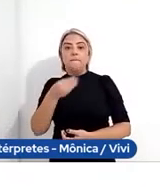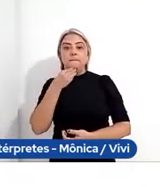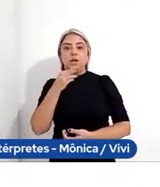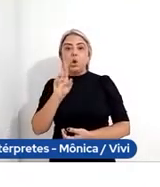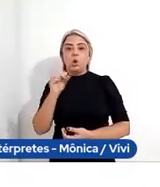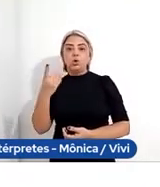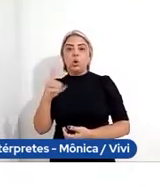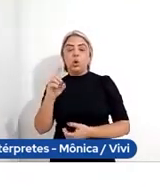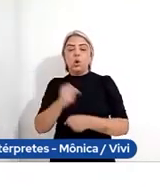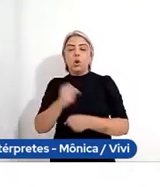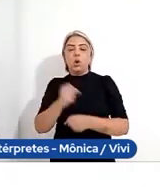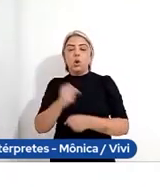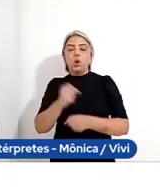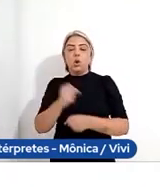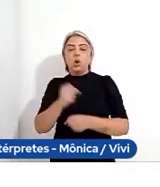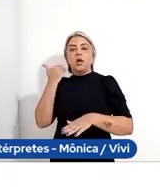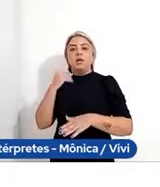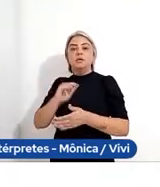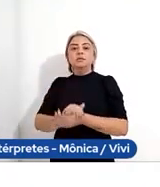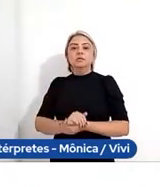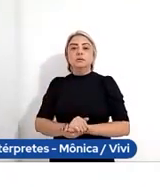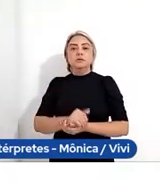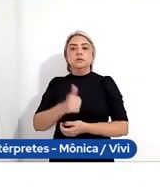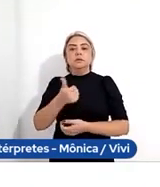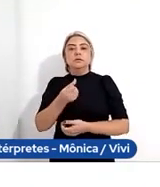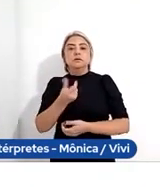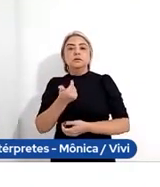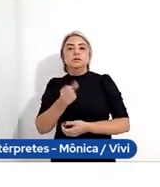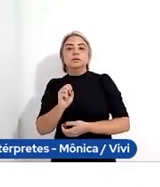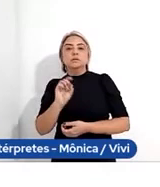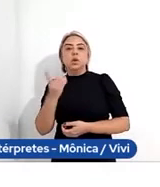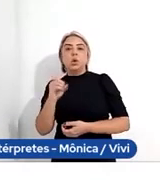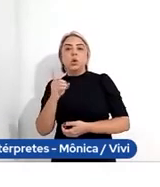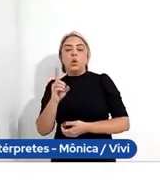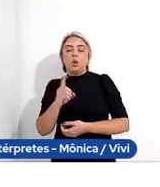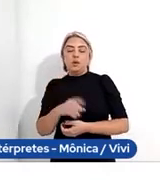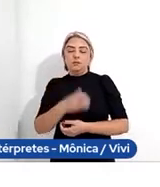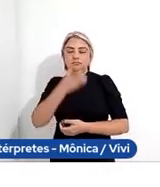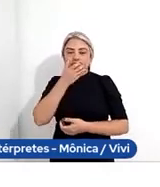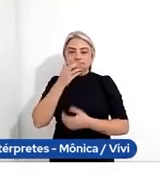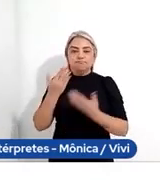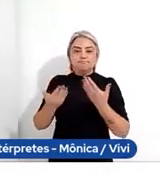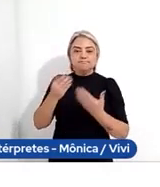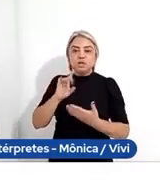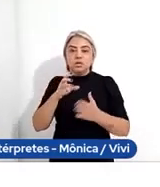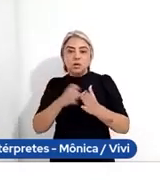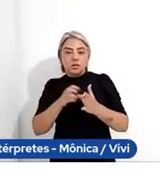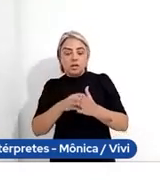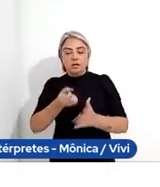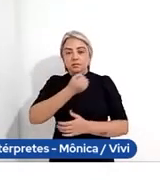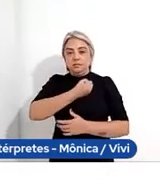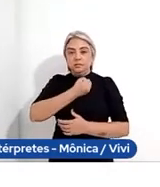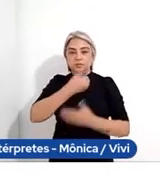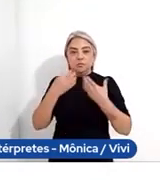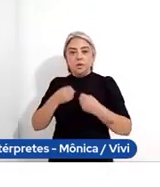e no ano da pandemia foi a 167 milhões de dólares. São apenas dados que expõem